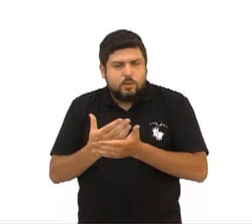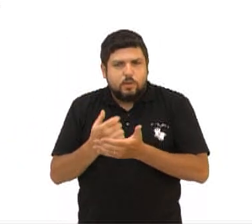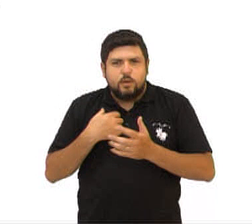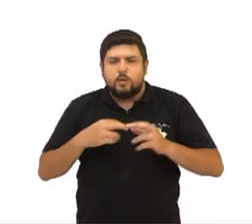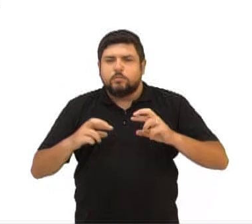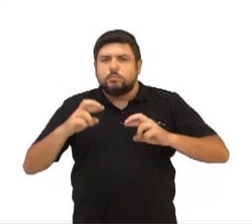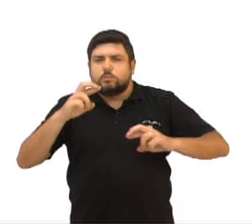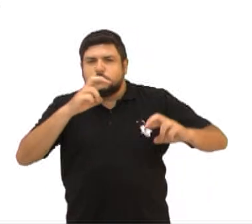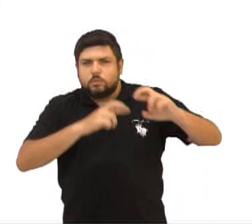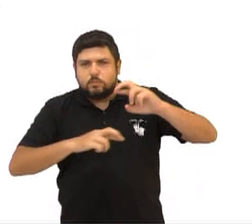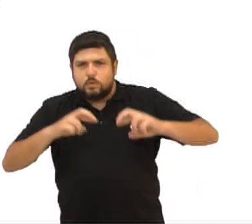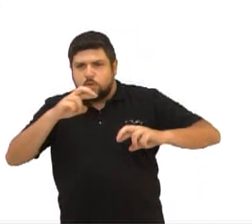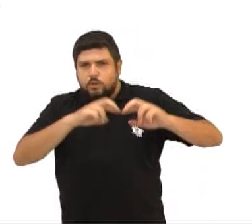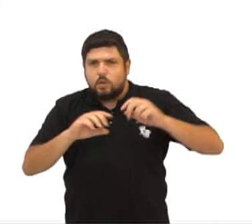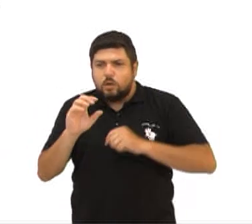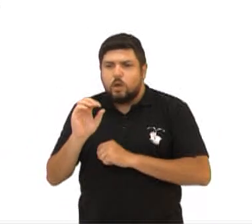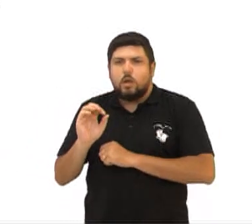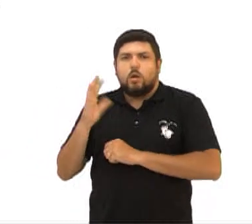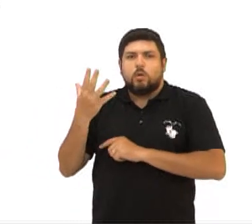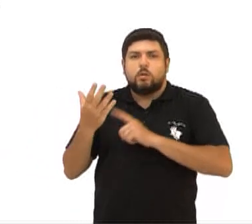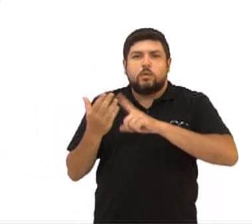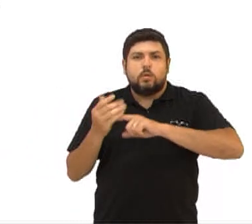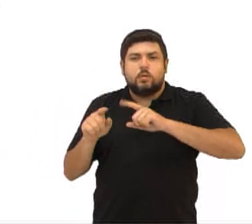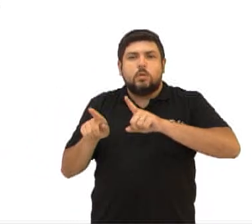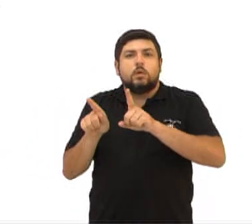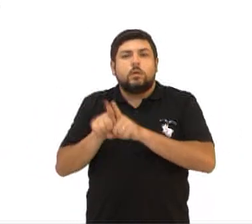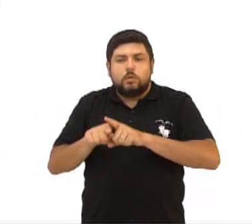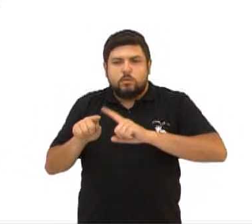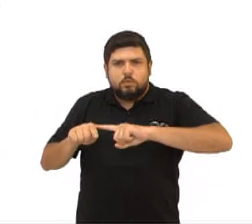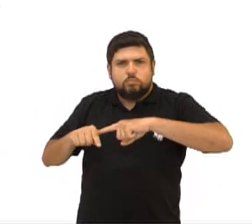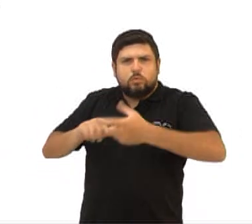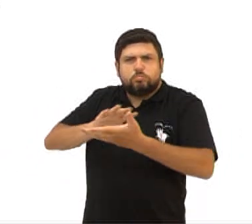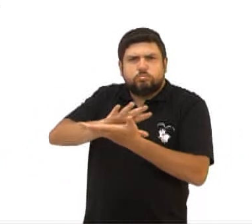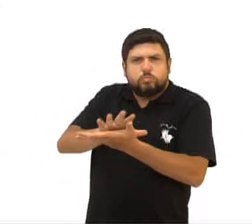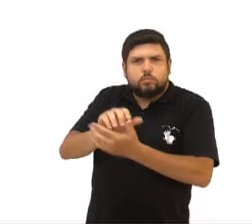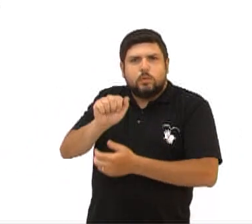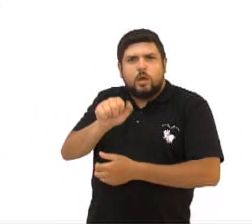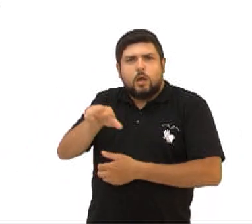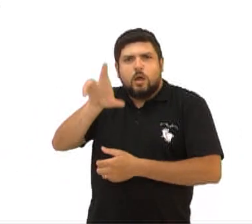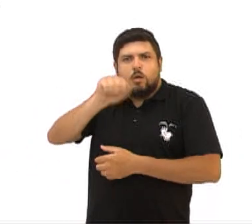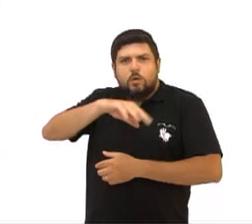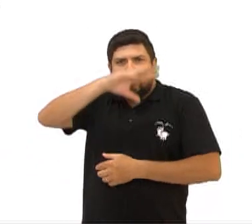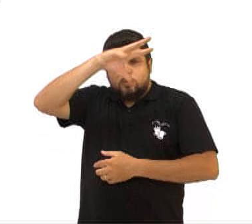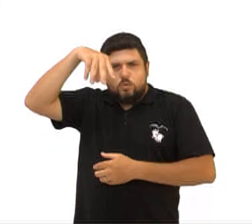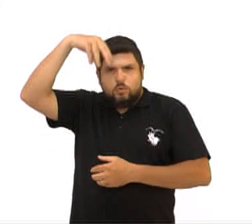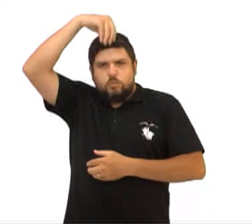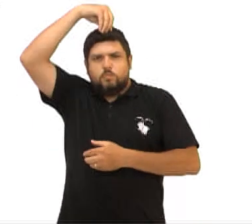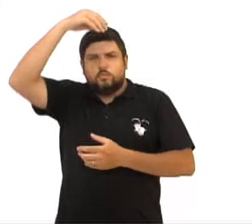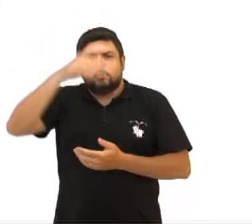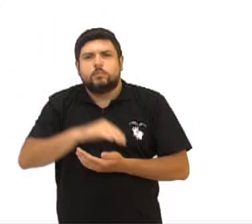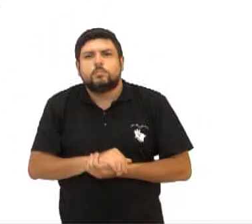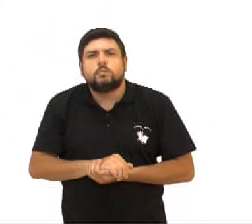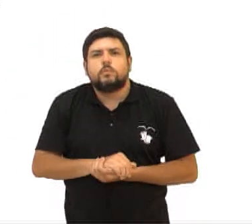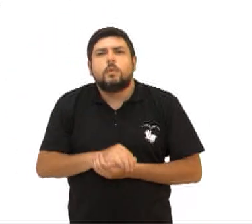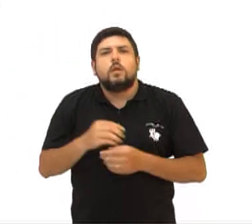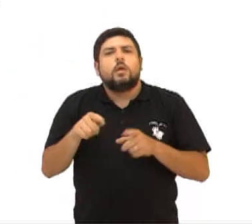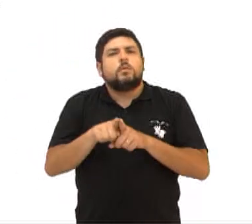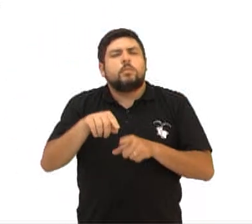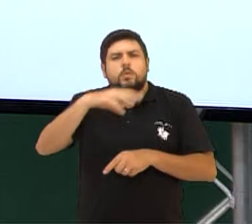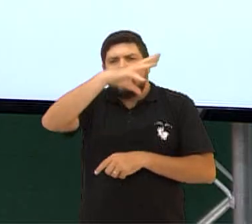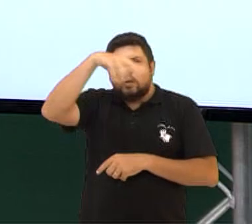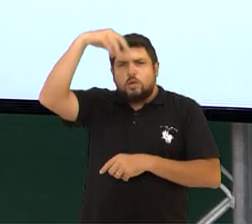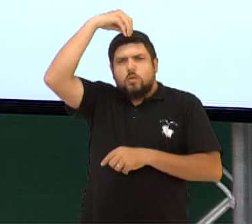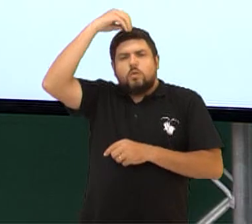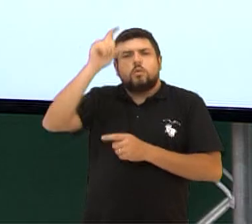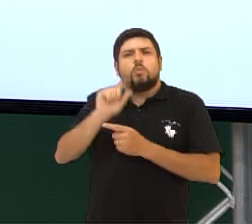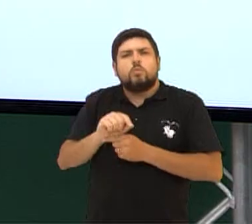causas e consequências da destruição da aura. Nós já vamos ver o que é esse conceito de aura, o que ele entende por aura. Que envolve as obras de